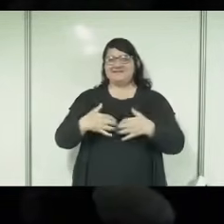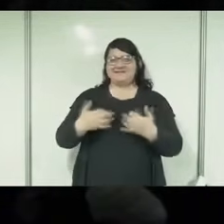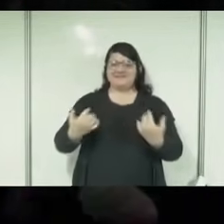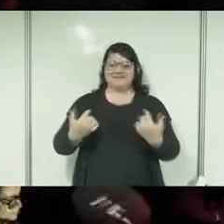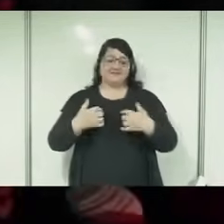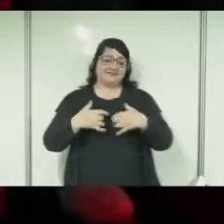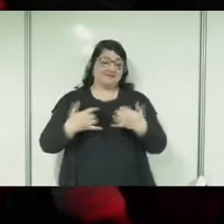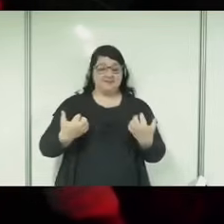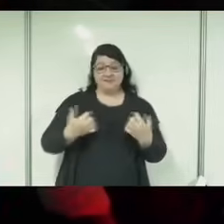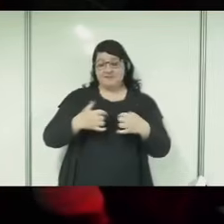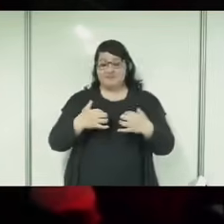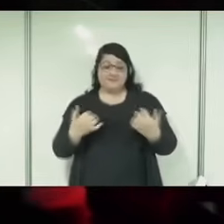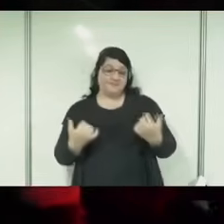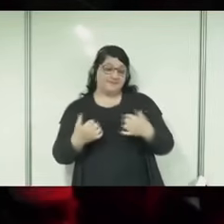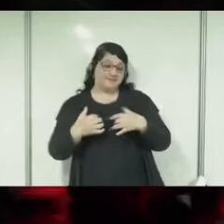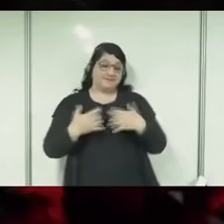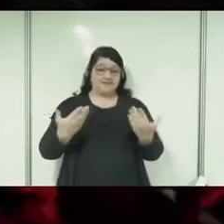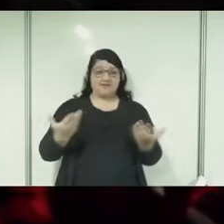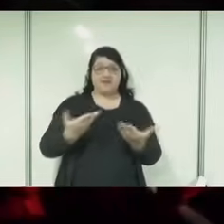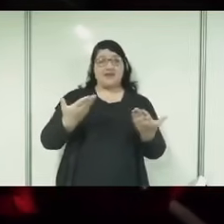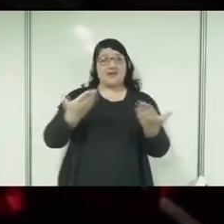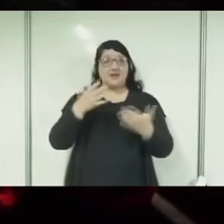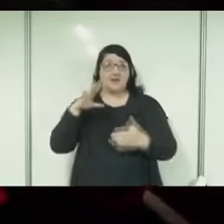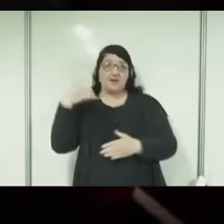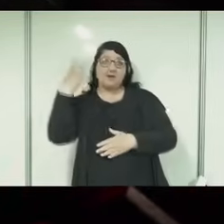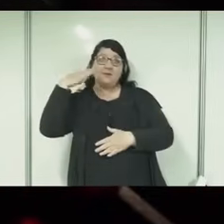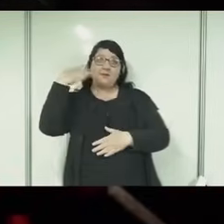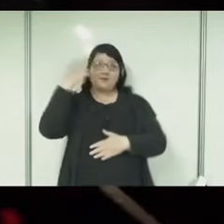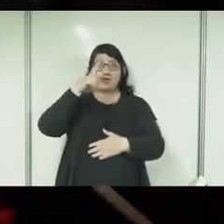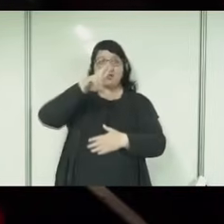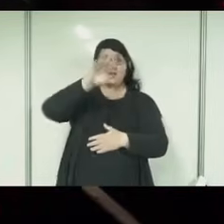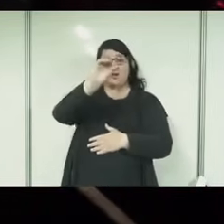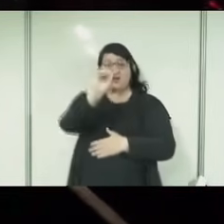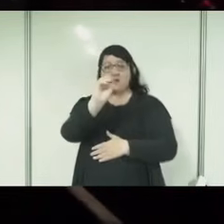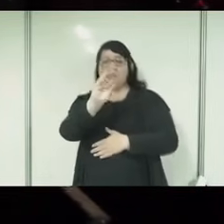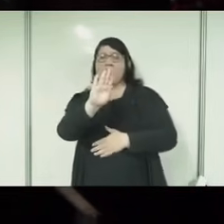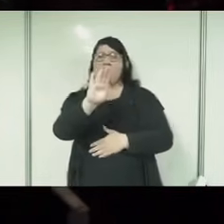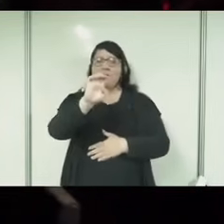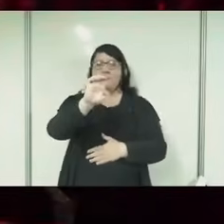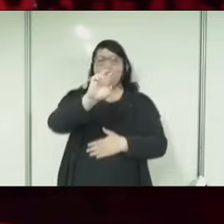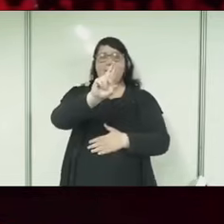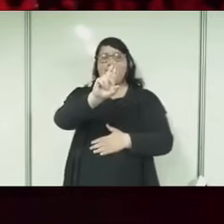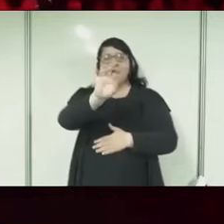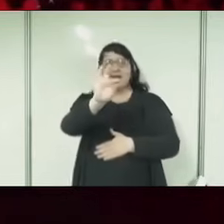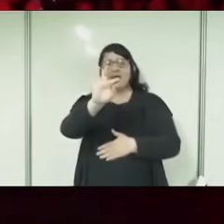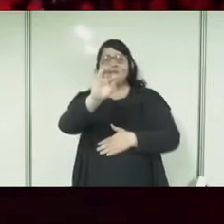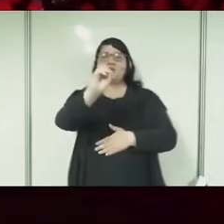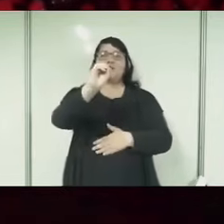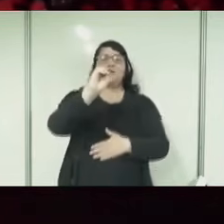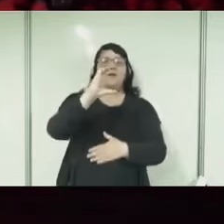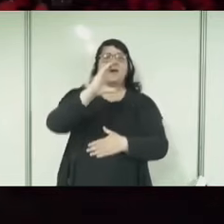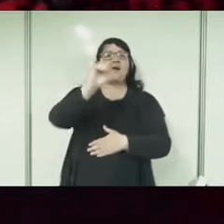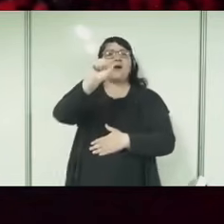É boa demais. Ninguém fica parado. Quero ver todo mundo mexendo mesmo.